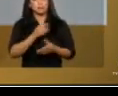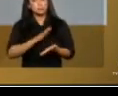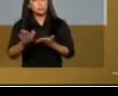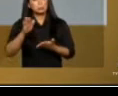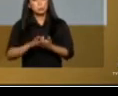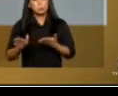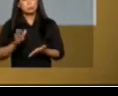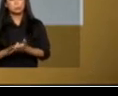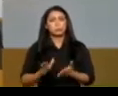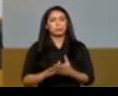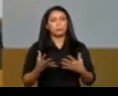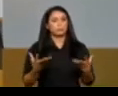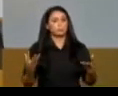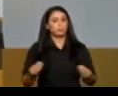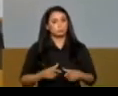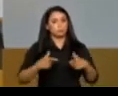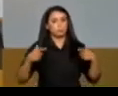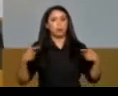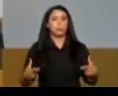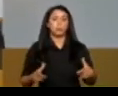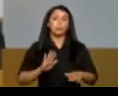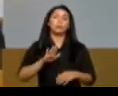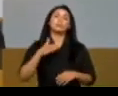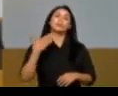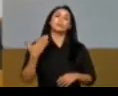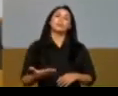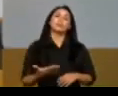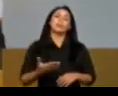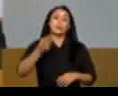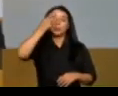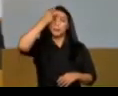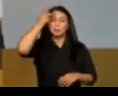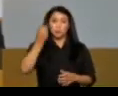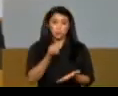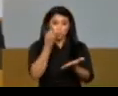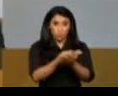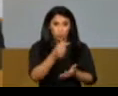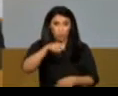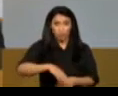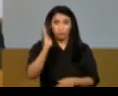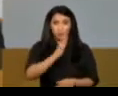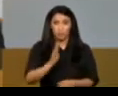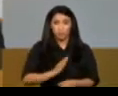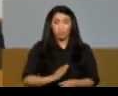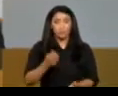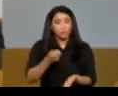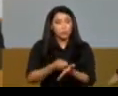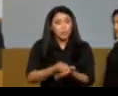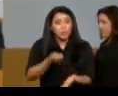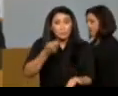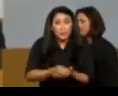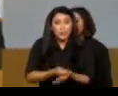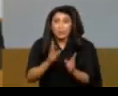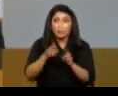de internacionalização. Assim, o consumidor brasileiro passou a ser obrigado a pagar o preço vigente no